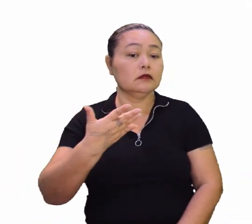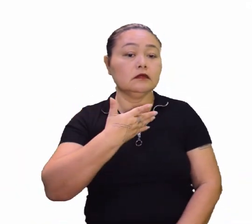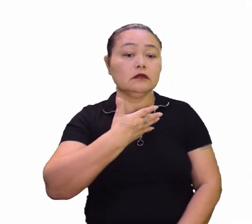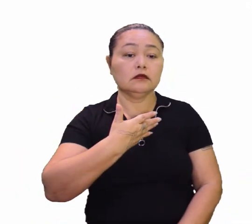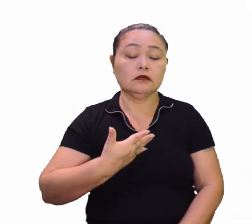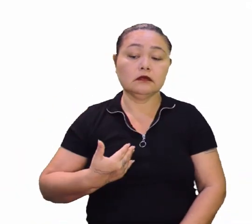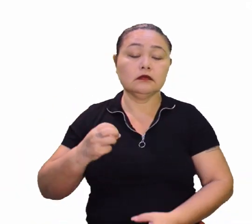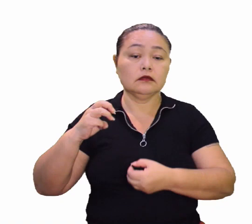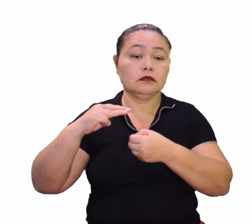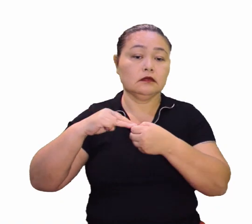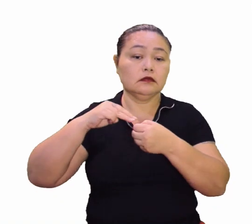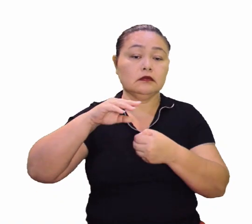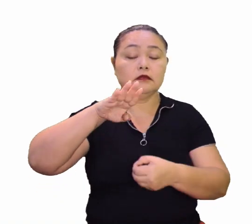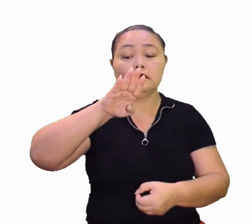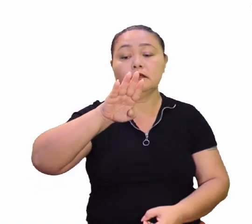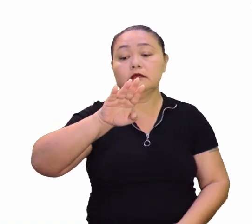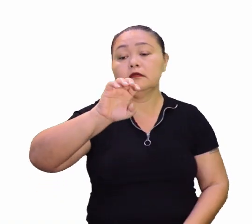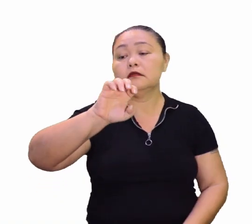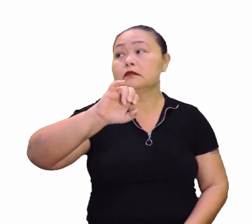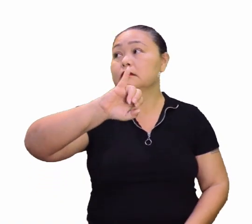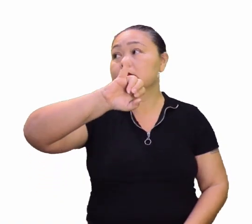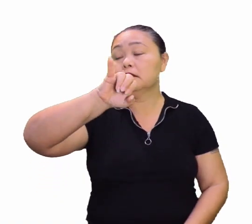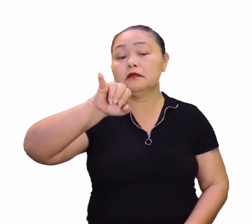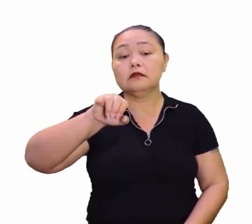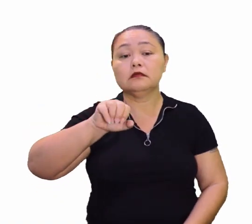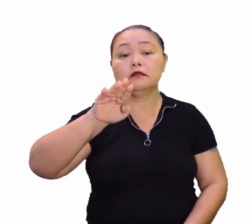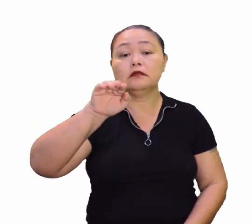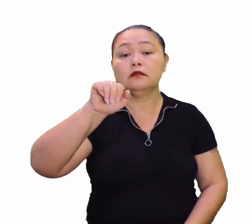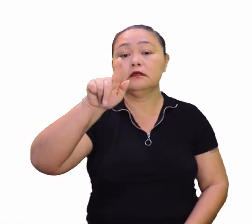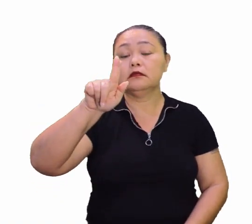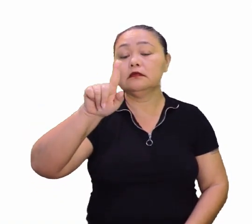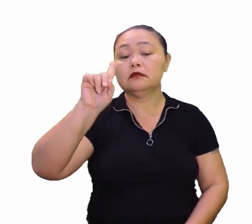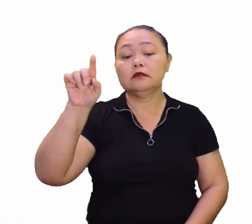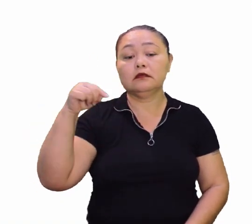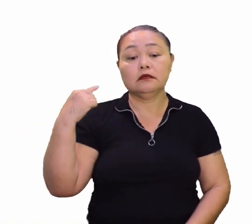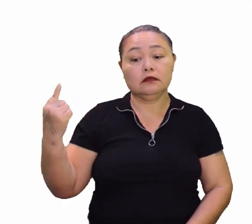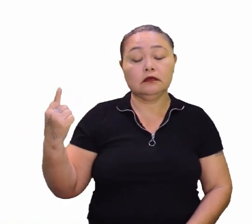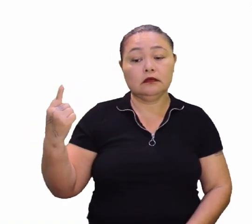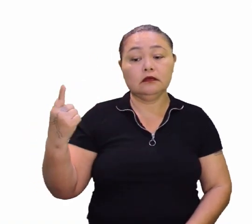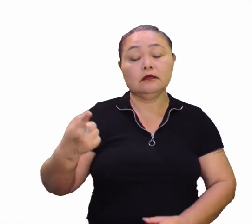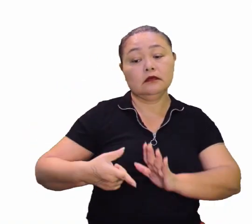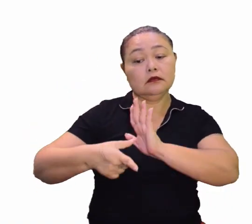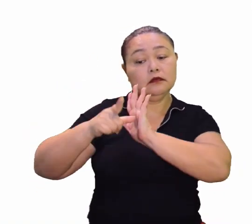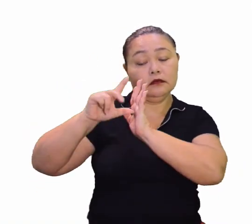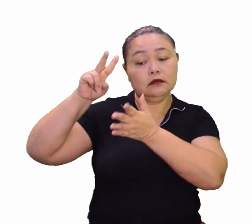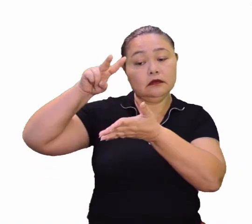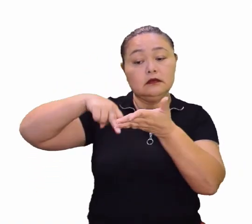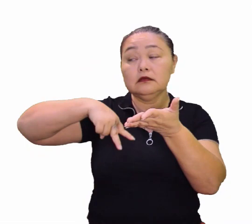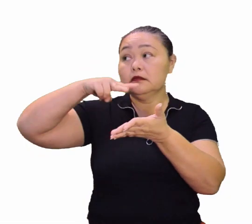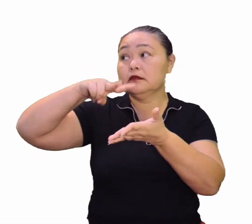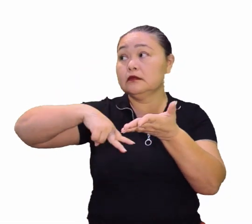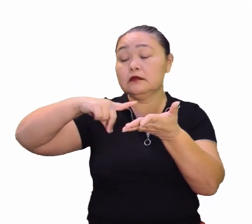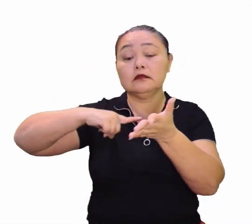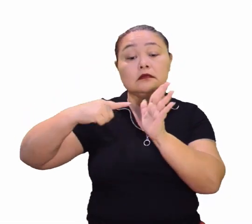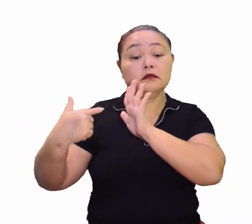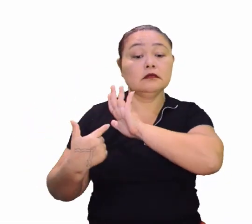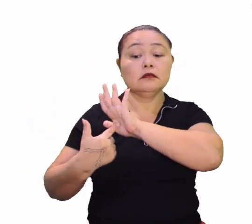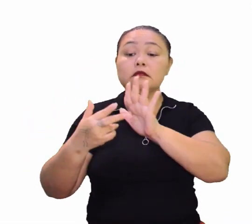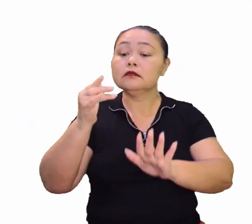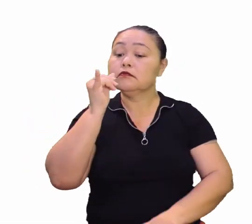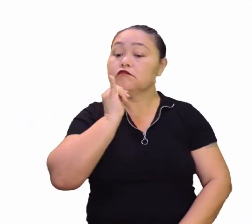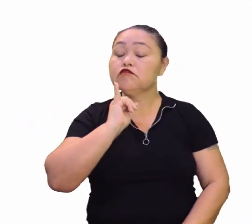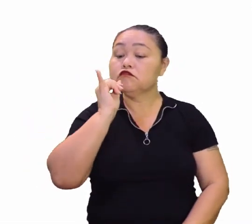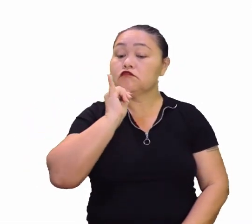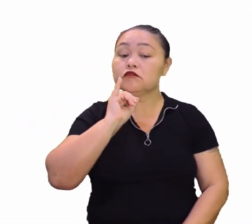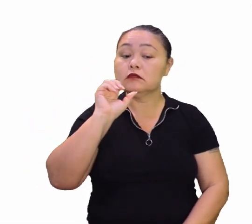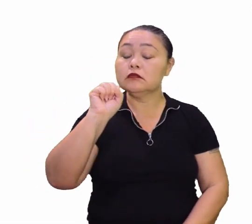O governo municipal de Beijing... Daí antes de fazer a leitura, a gente traz aí um exemplo